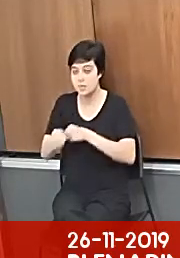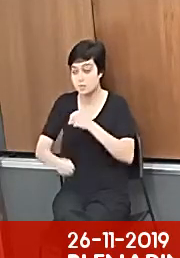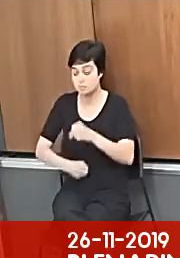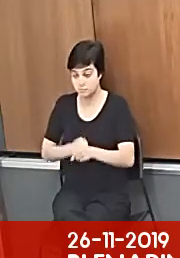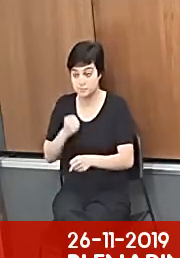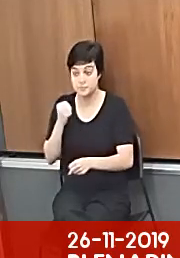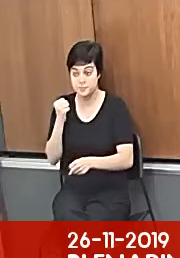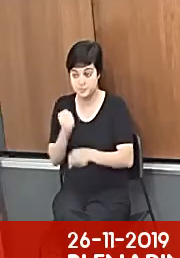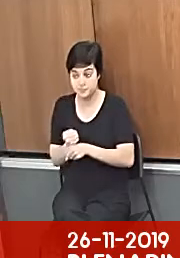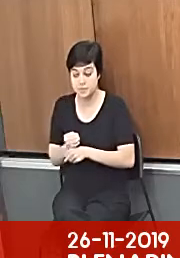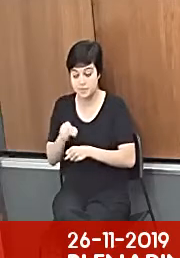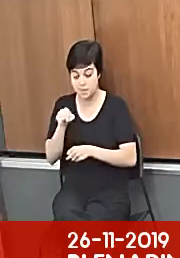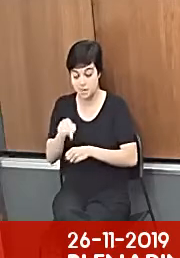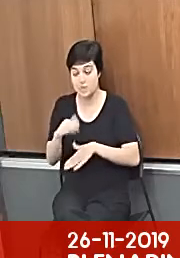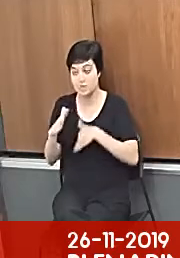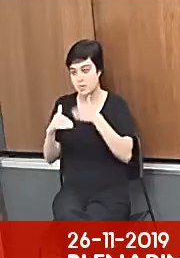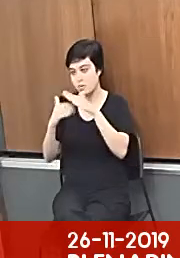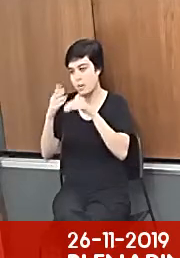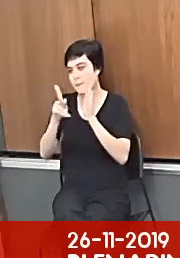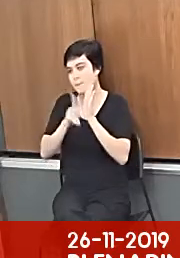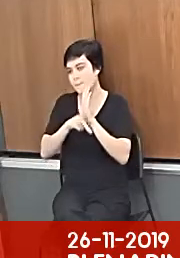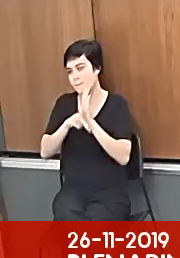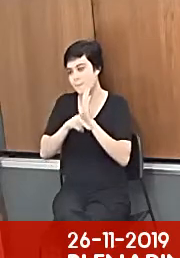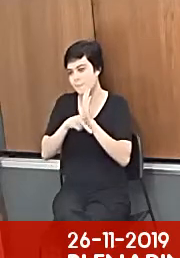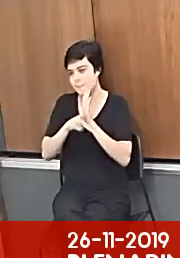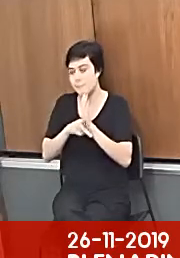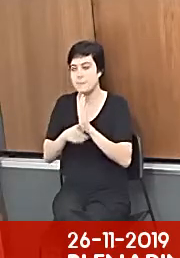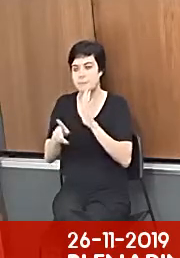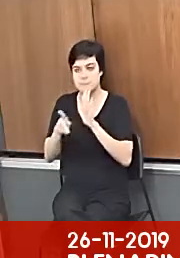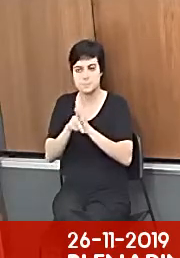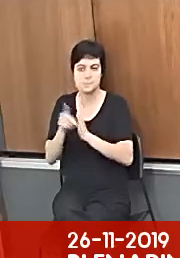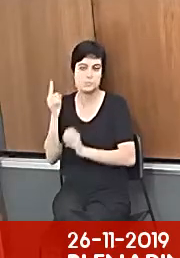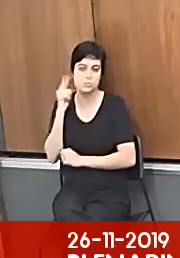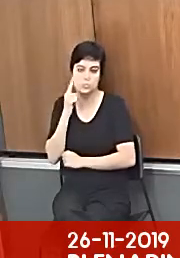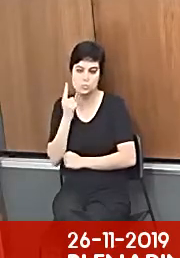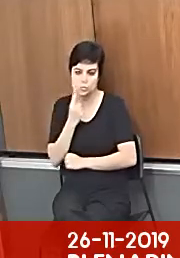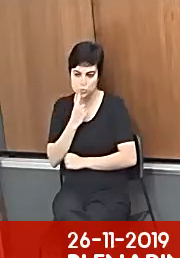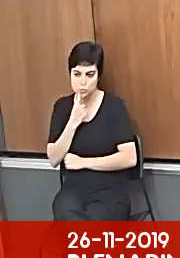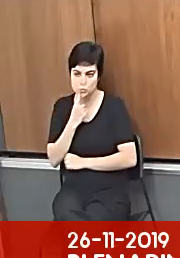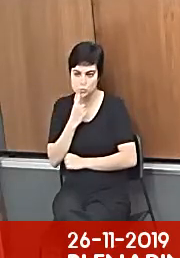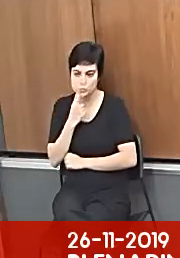vem, para um desenvolvimento de projetos voltados para os surdos.